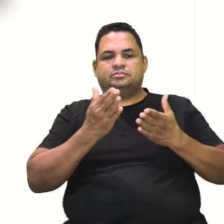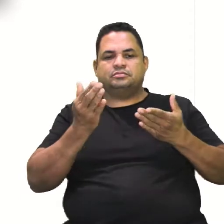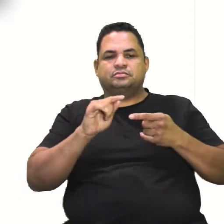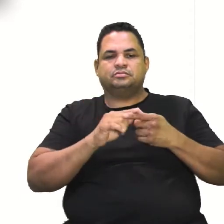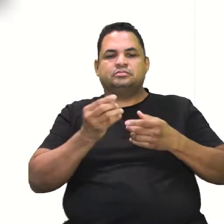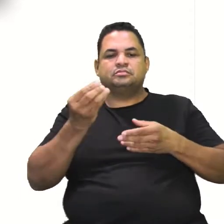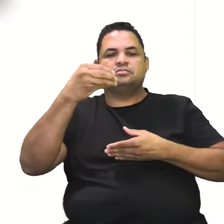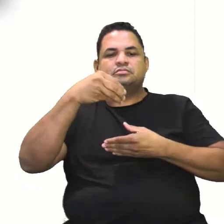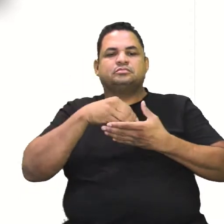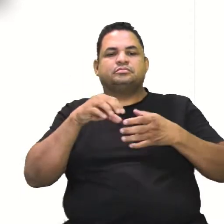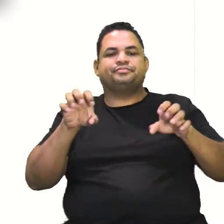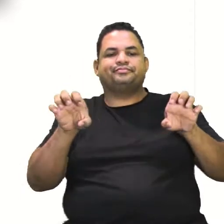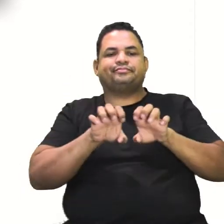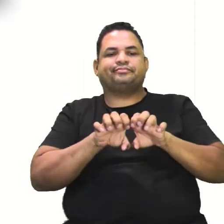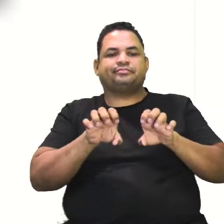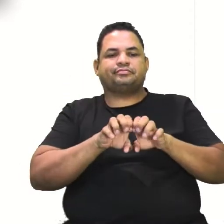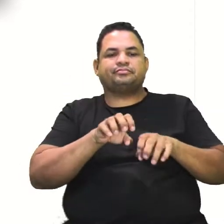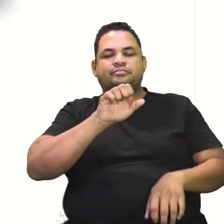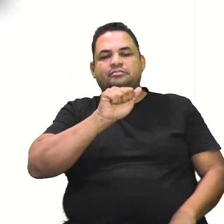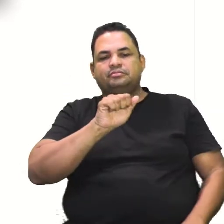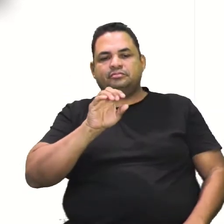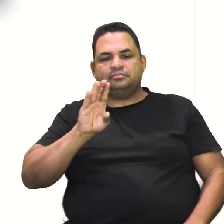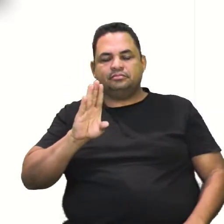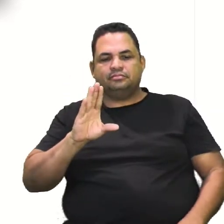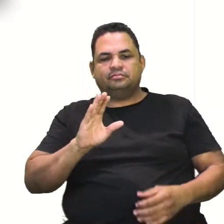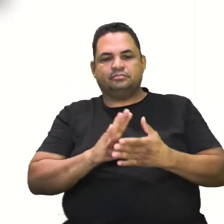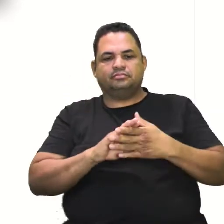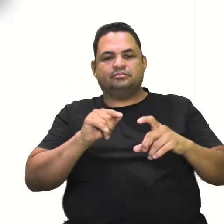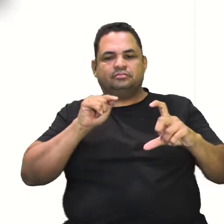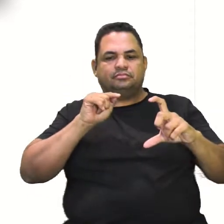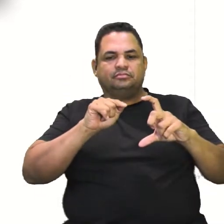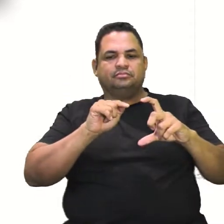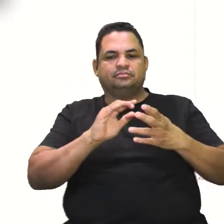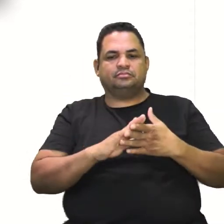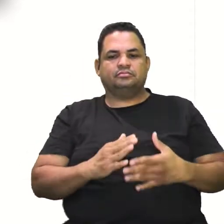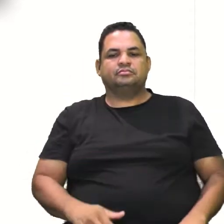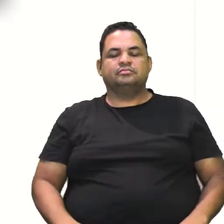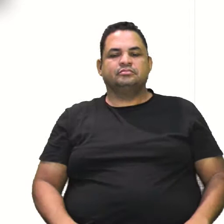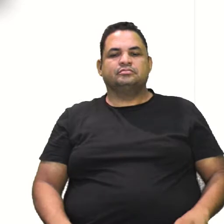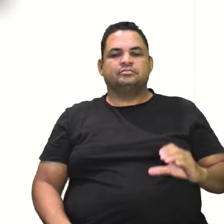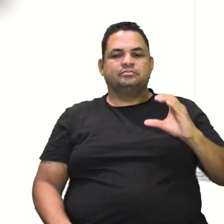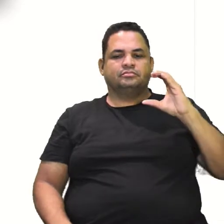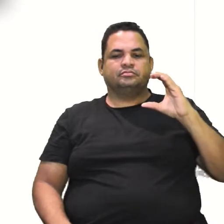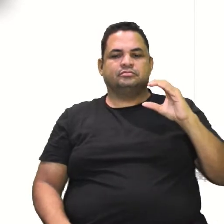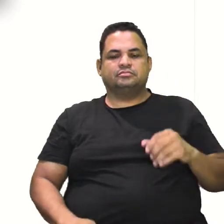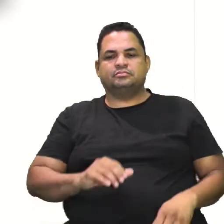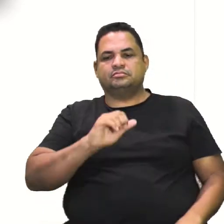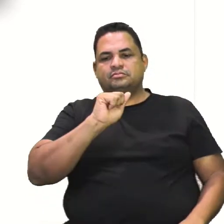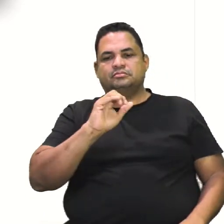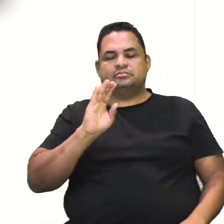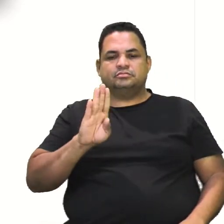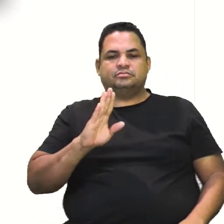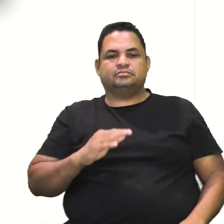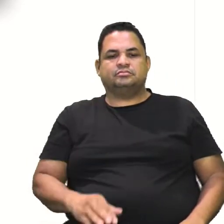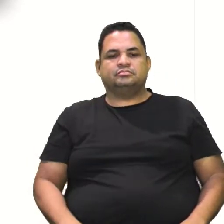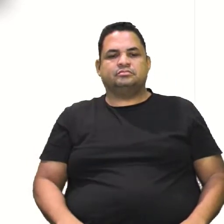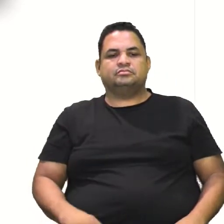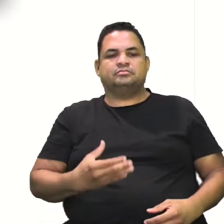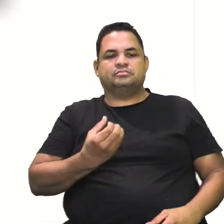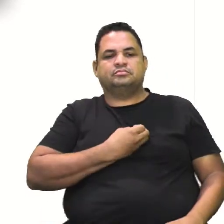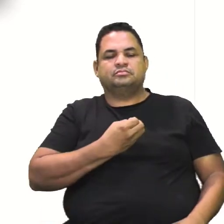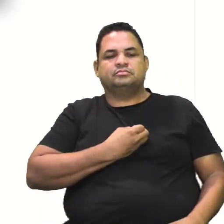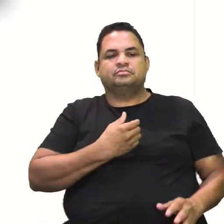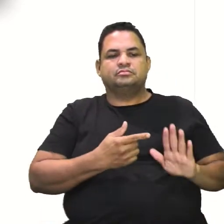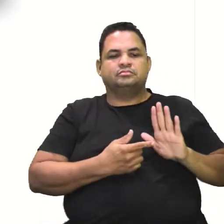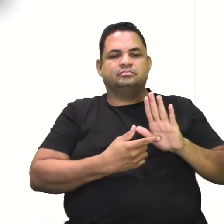partes da equação. Esse A e esse B é o centro, né? Olha lá, o centro é dado por A e B, ou seja, valores que estão